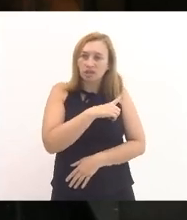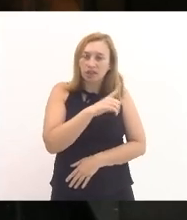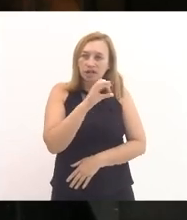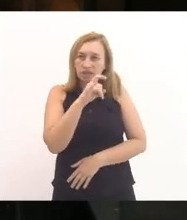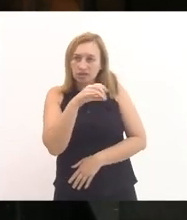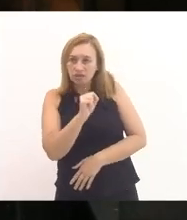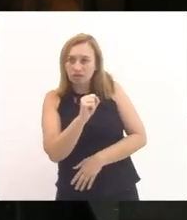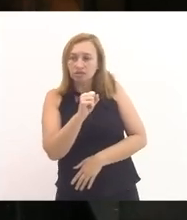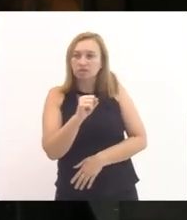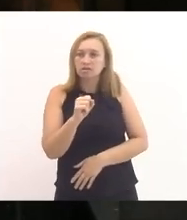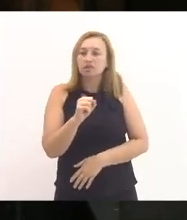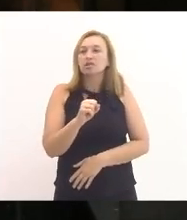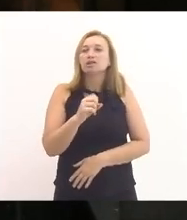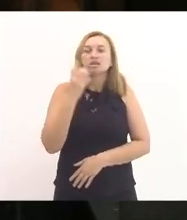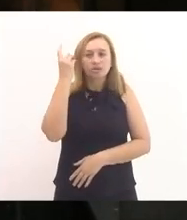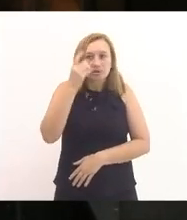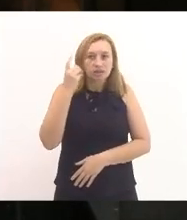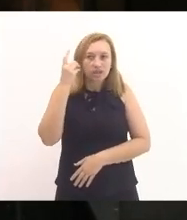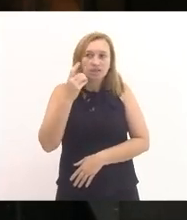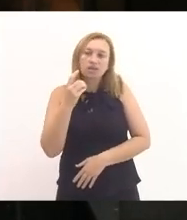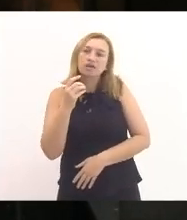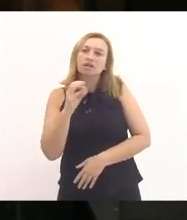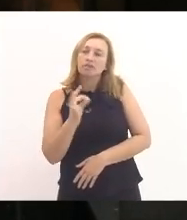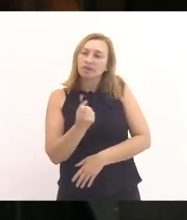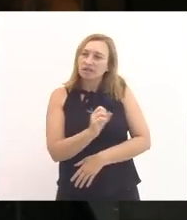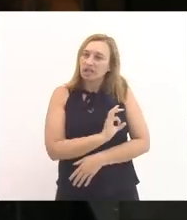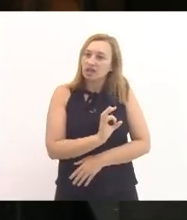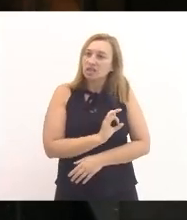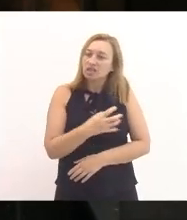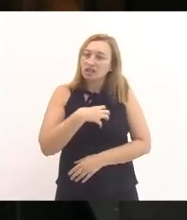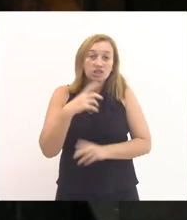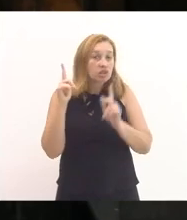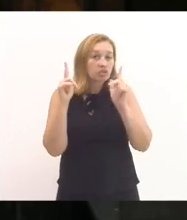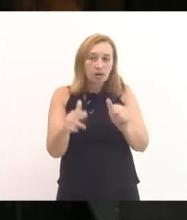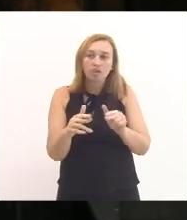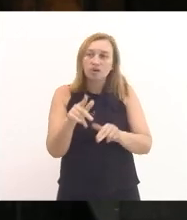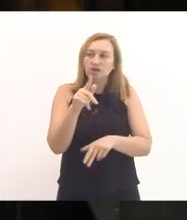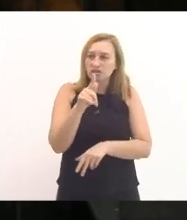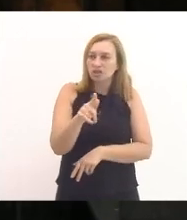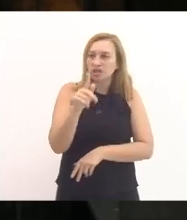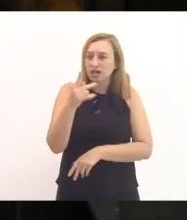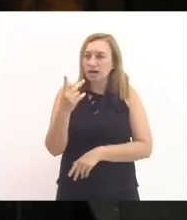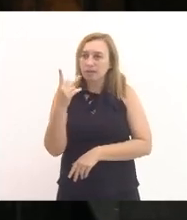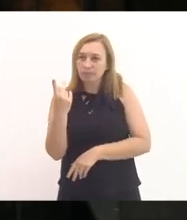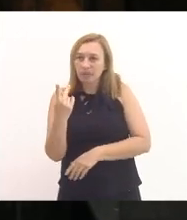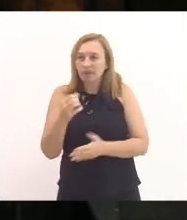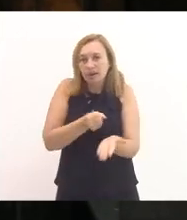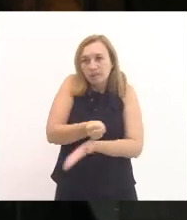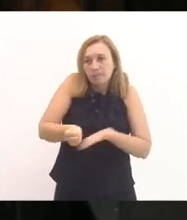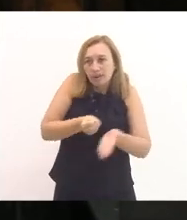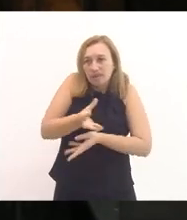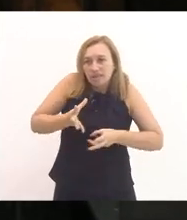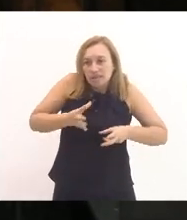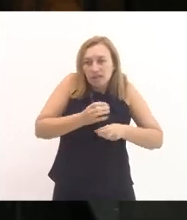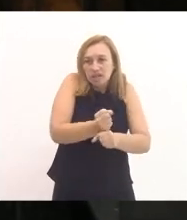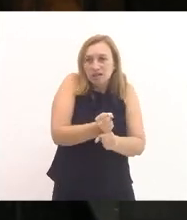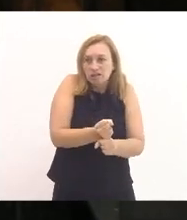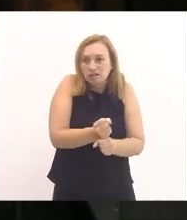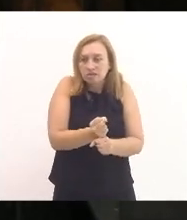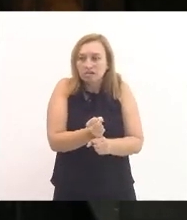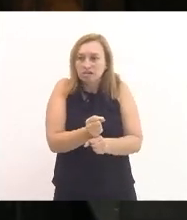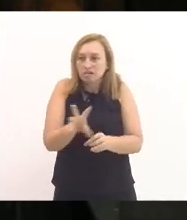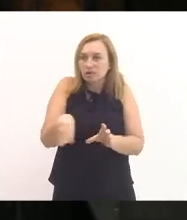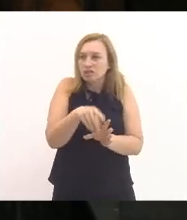no mesmo sentido Oi tia ghp também seja base de cálculo para a incidência do